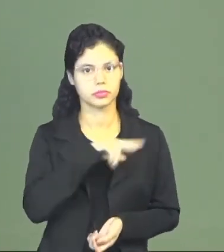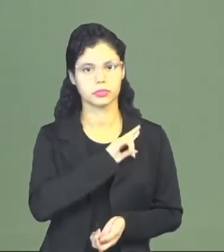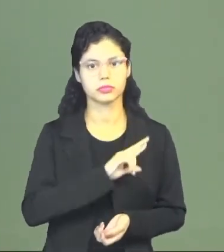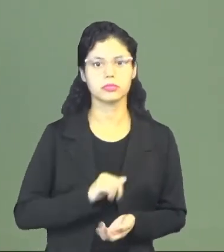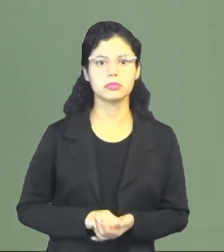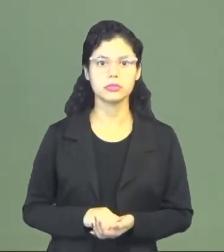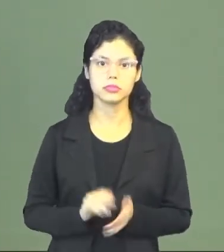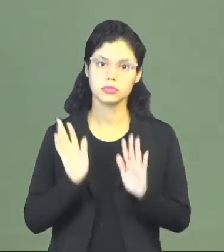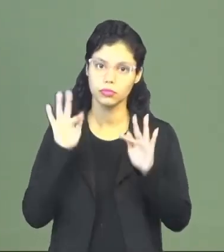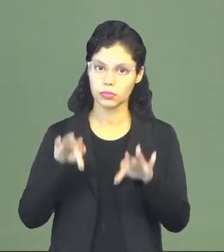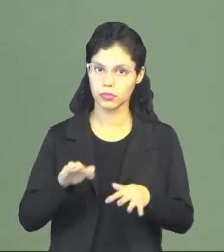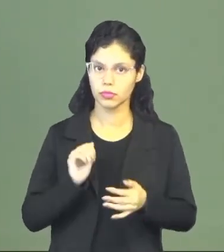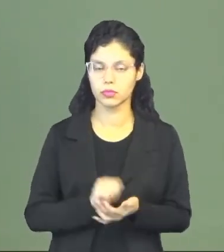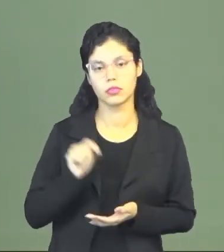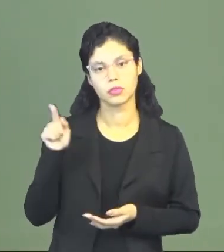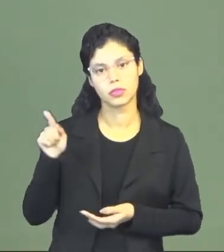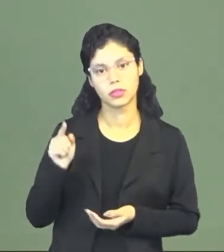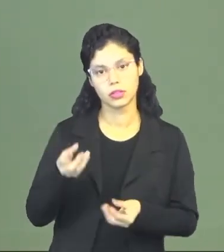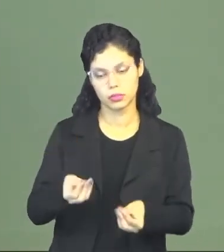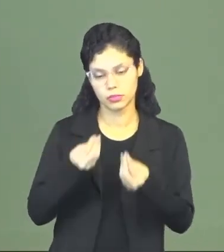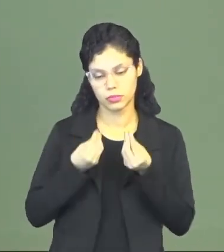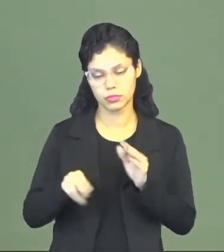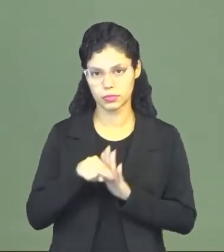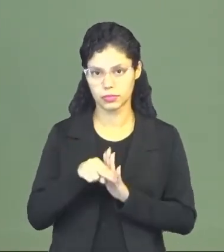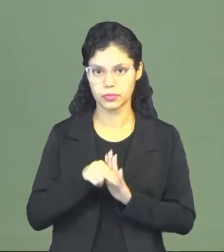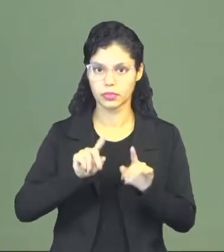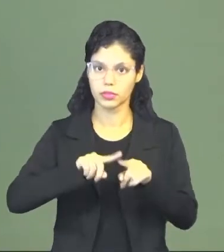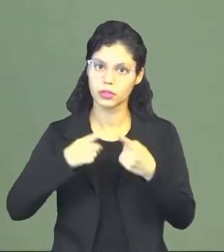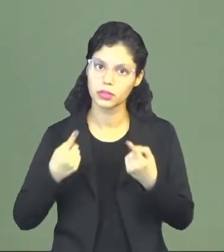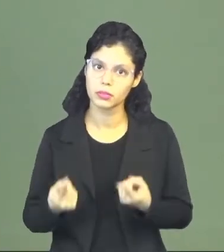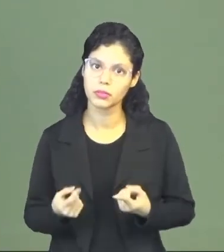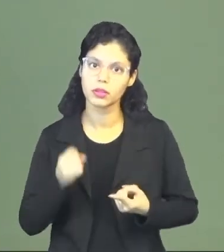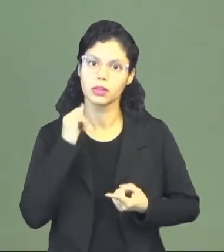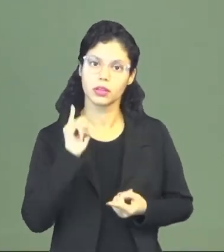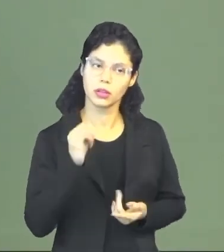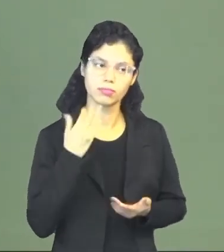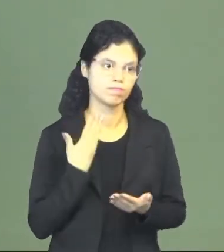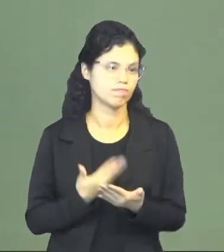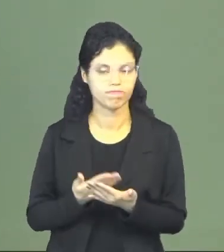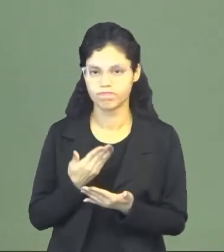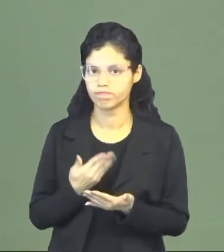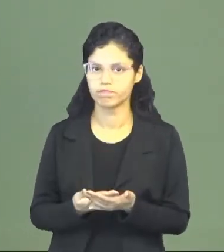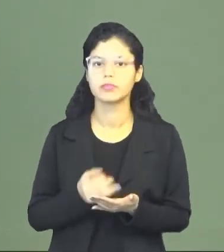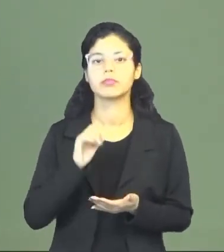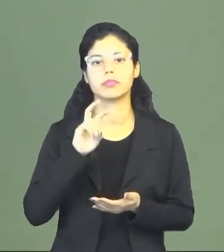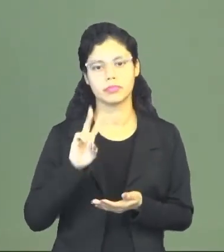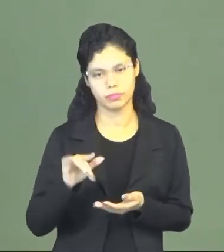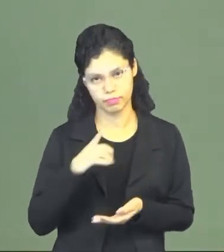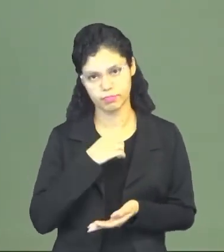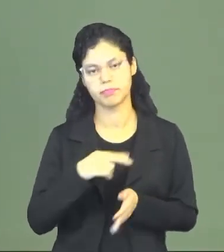responsável. Afinal, ele que me deu a nota, né? Mas se o aluno ele não está estudando, é claro, ele vai